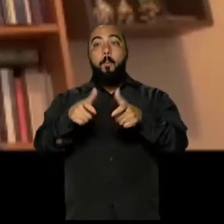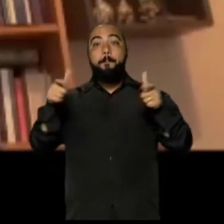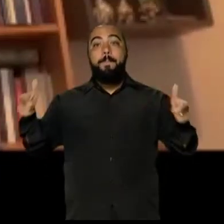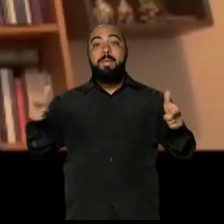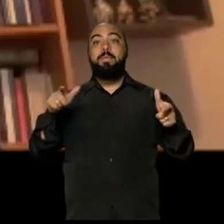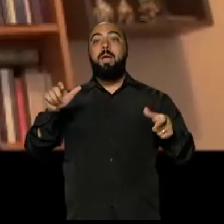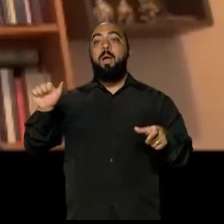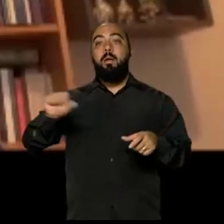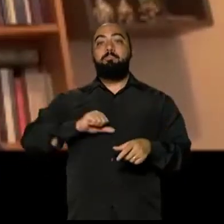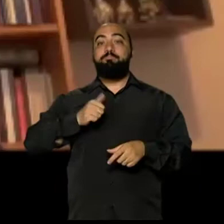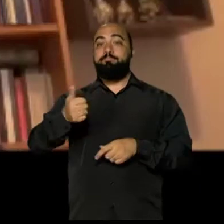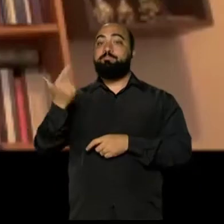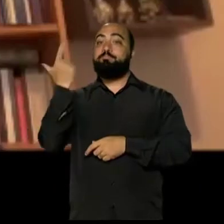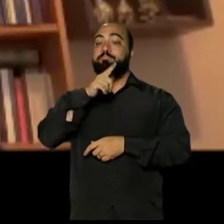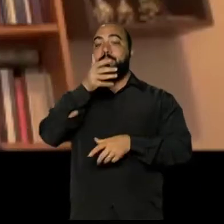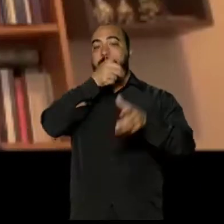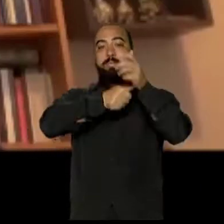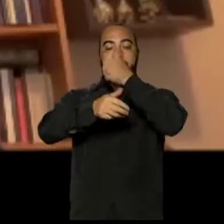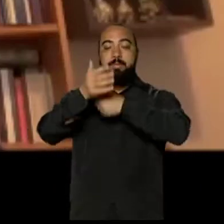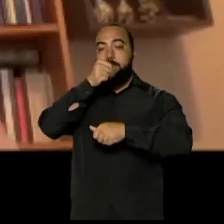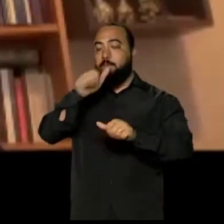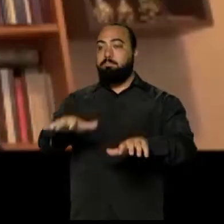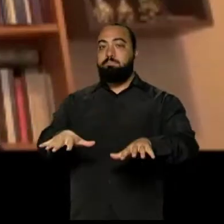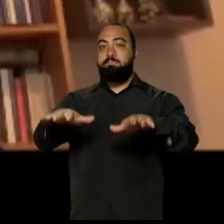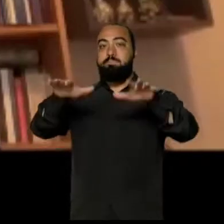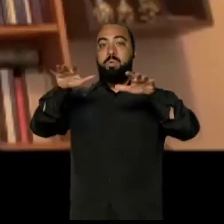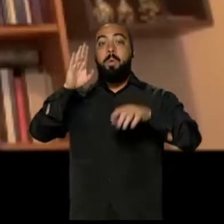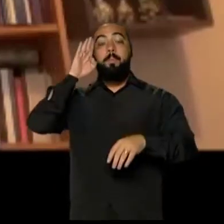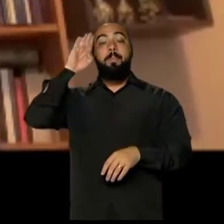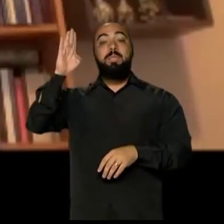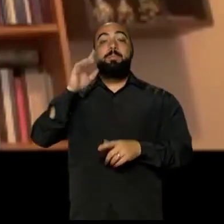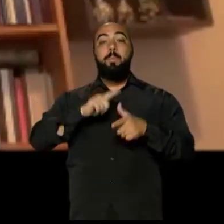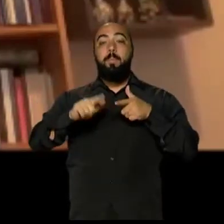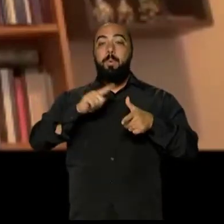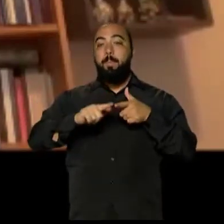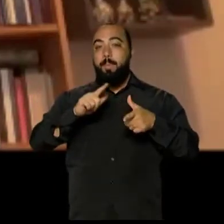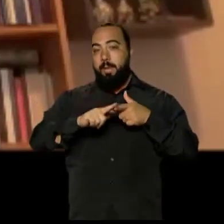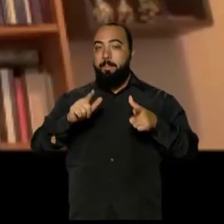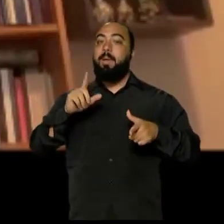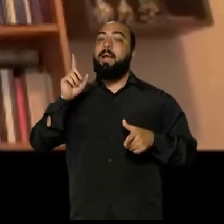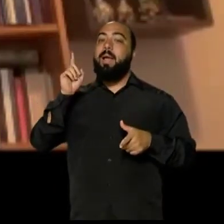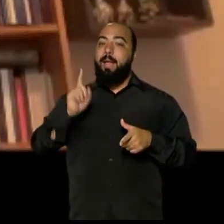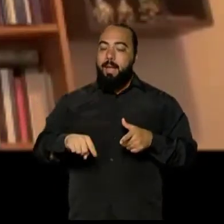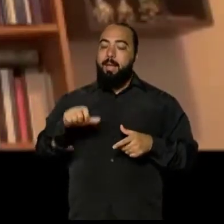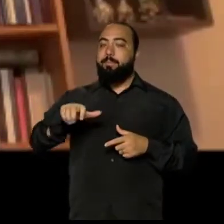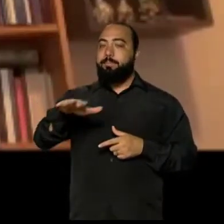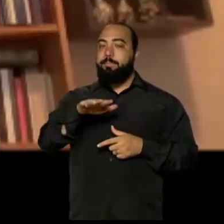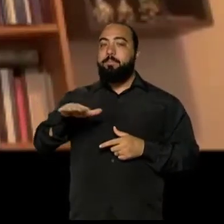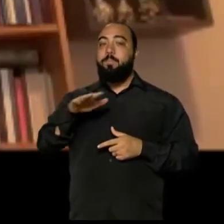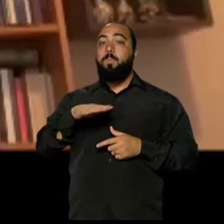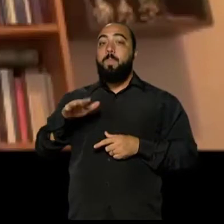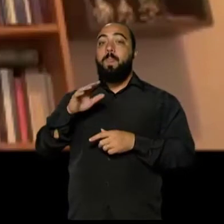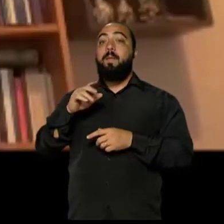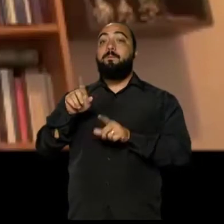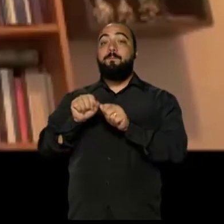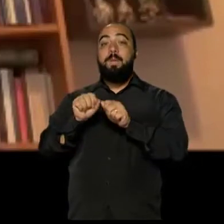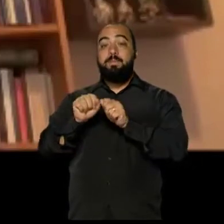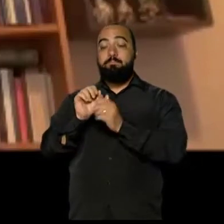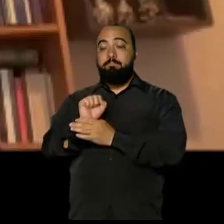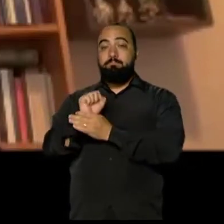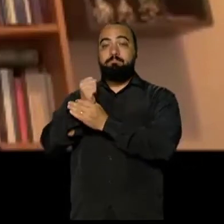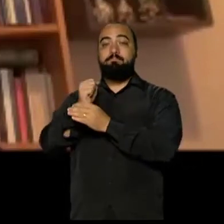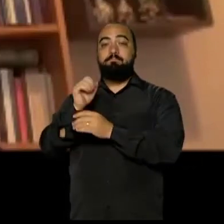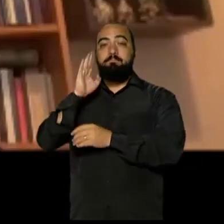inundações. Começamos verificando que um dos grandes problemas de inundações para fazer a prevenção de